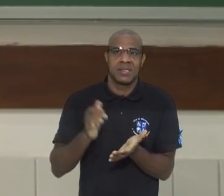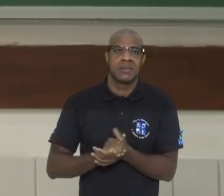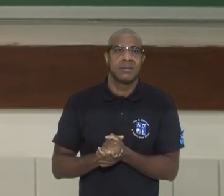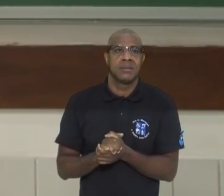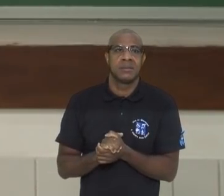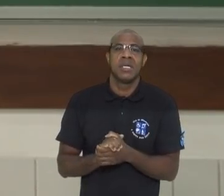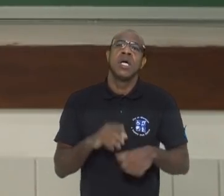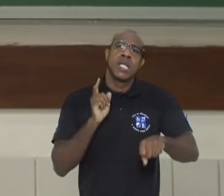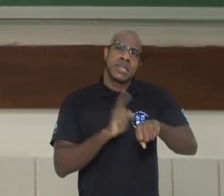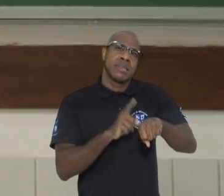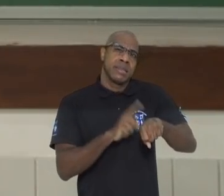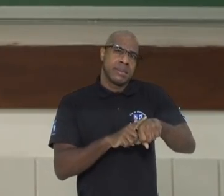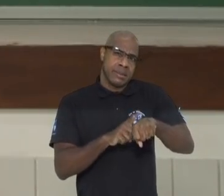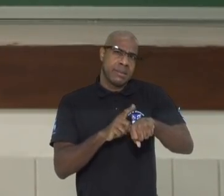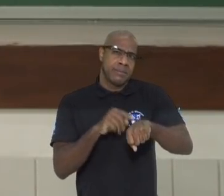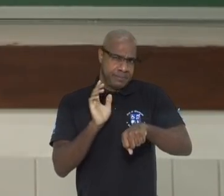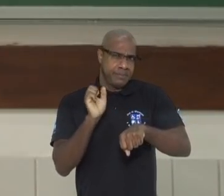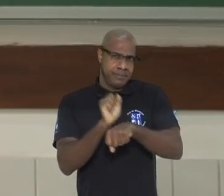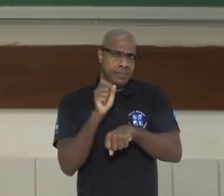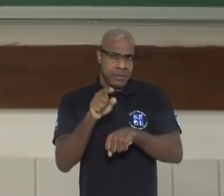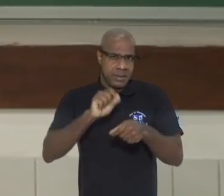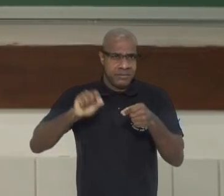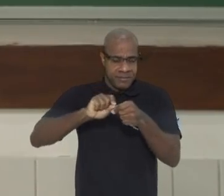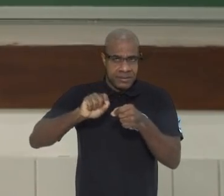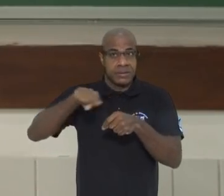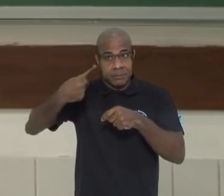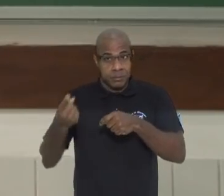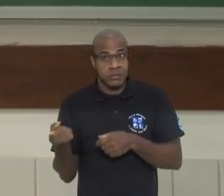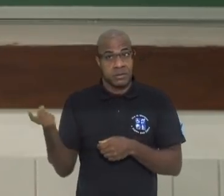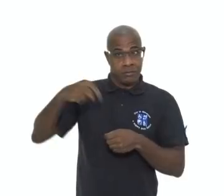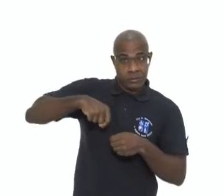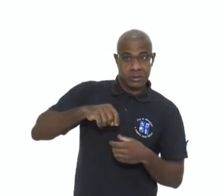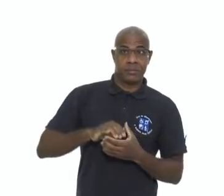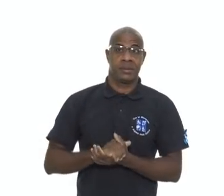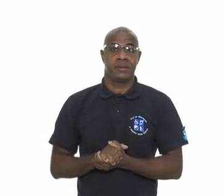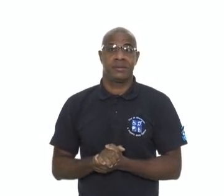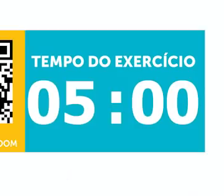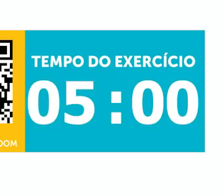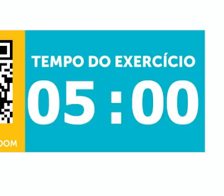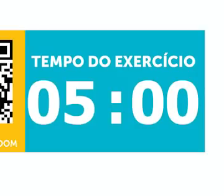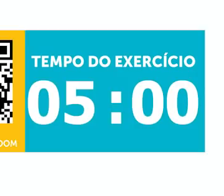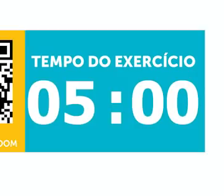Um tempinho para vocês fazerem e nós já voltamos.